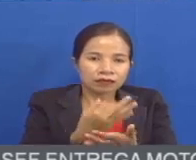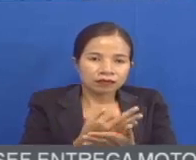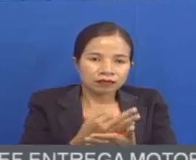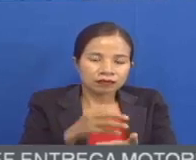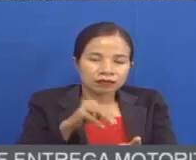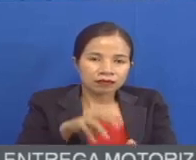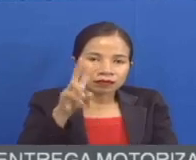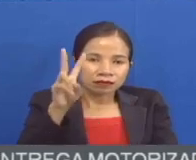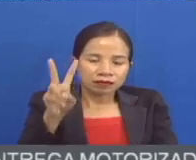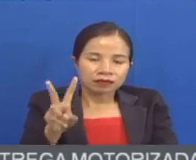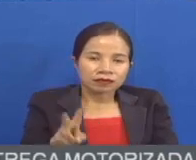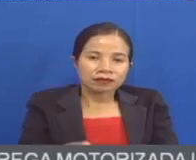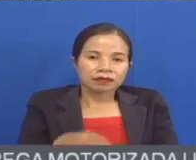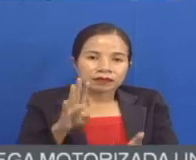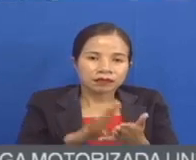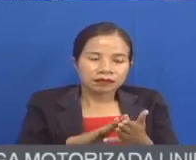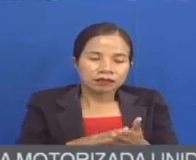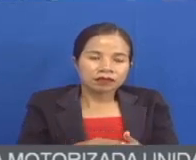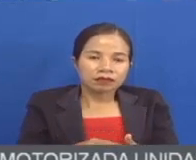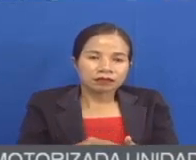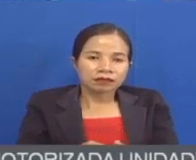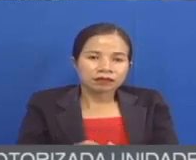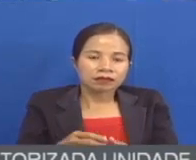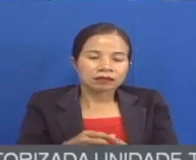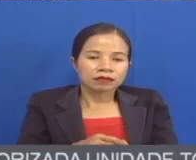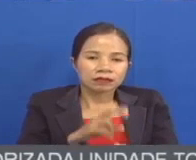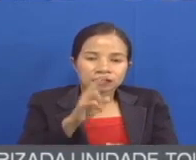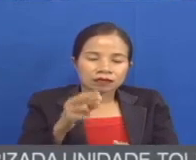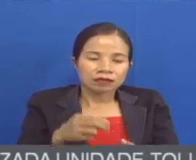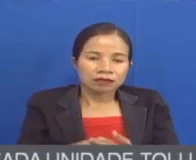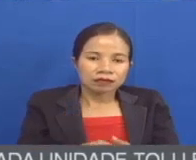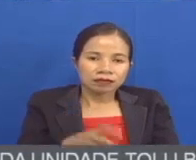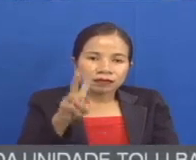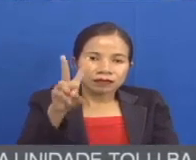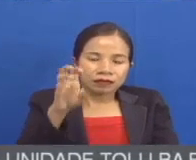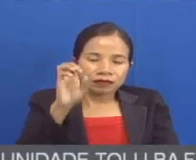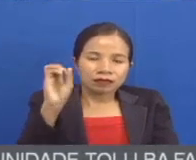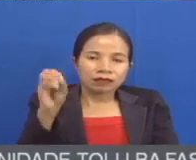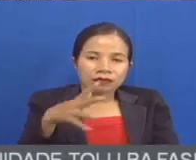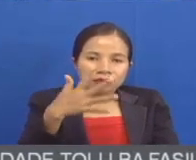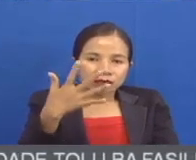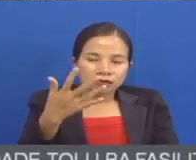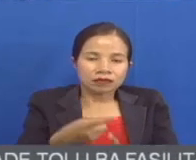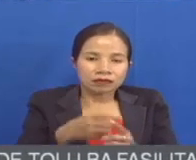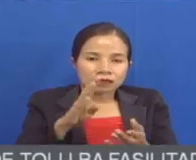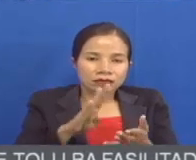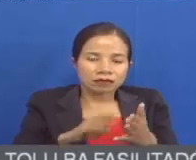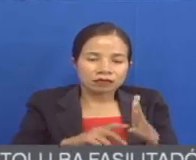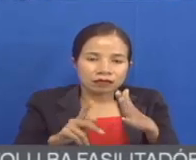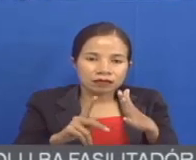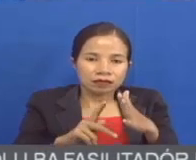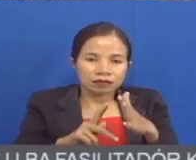americano milão rua recin. No escola nebese beneficiário para programa, né? Atus rua sanulo recin lima. Composto se pré-escolar tolo